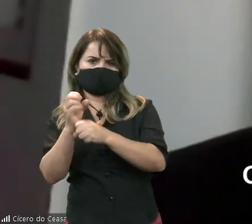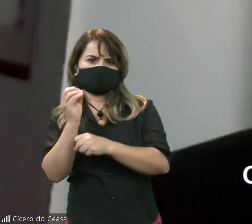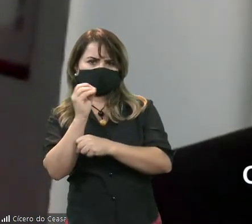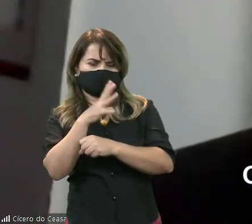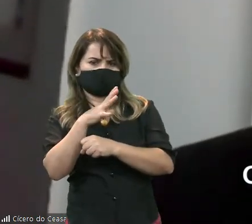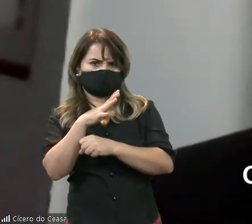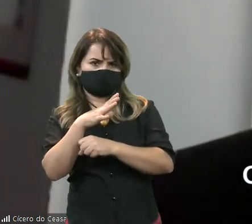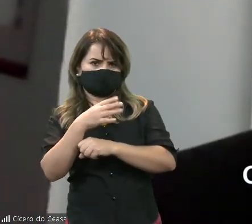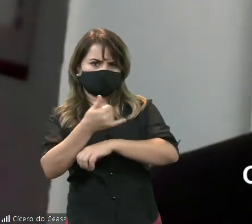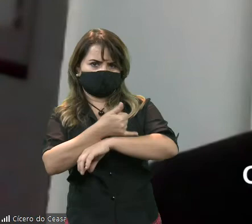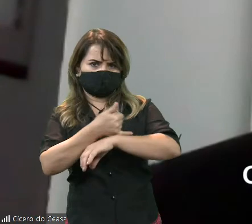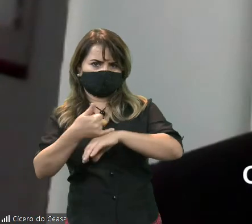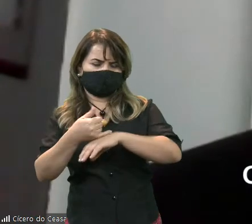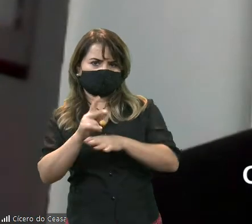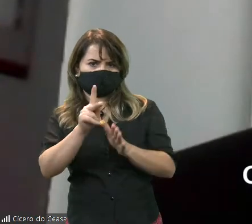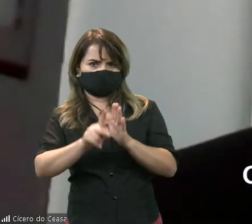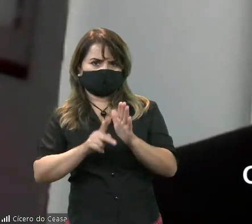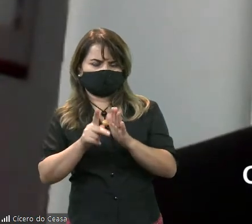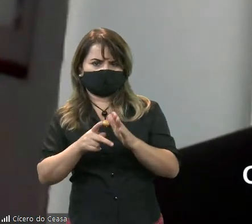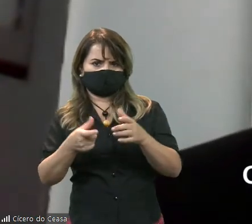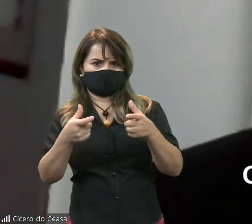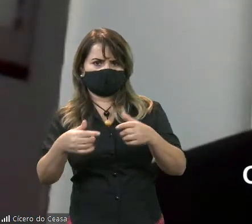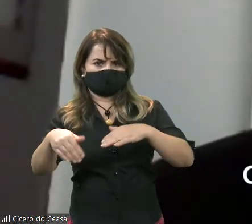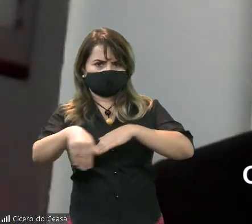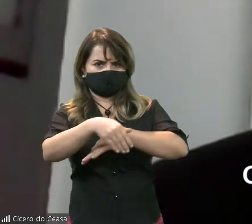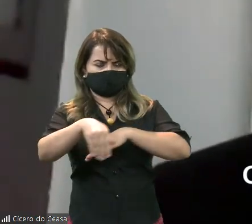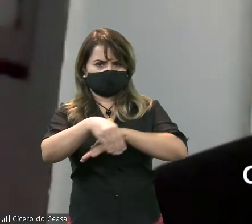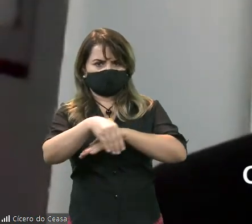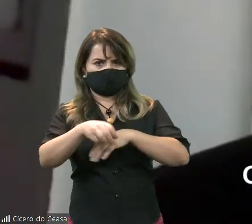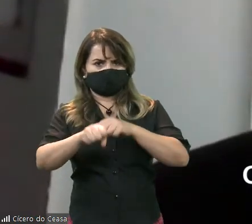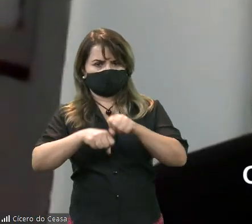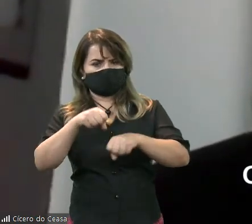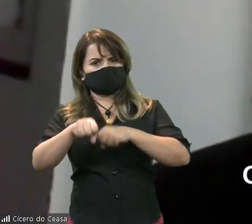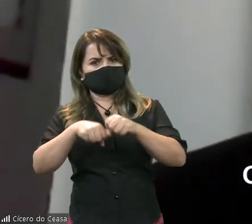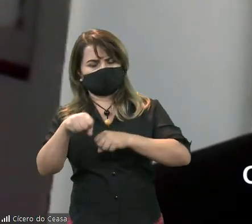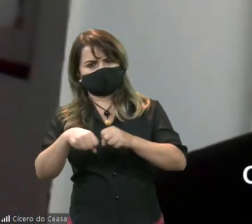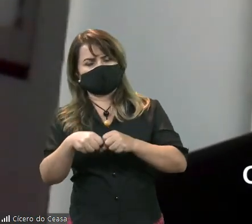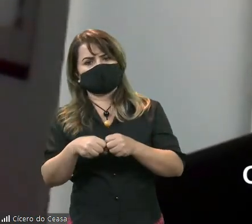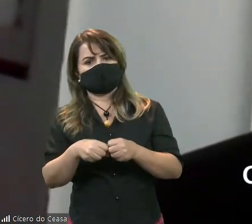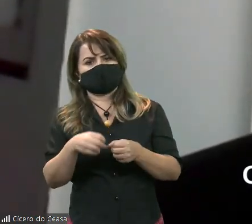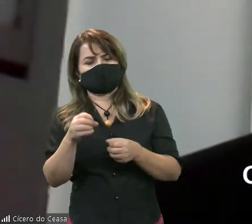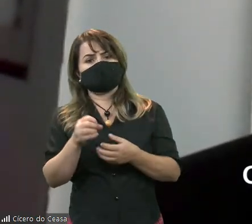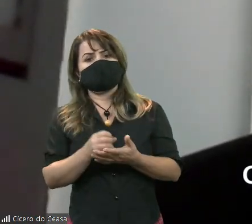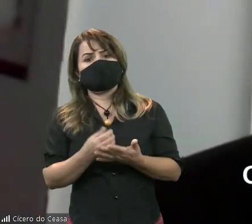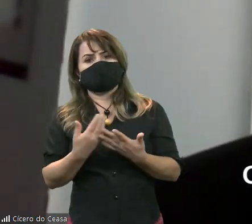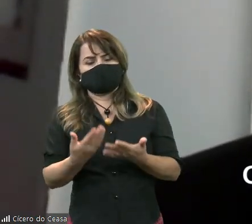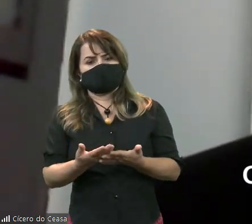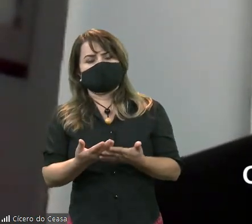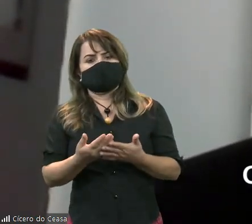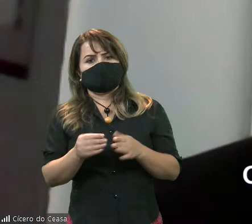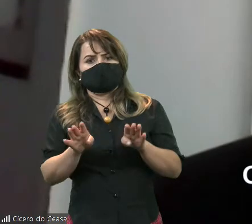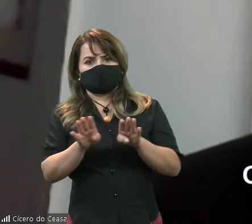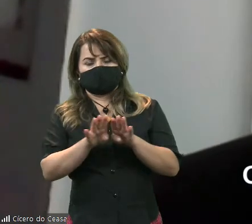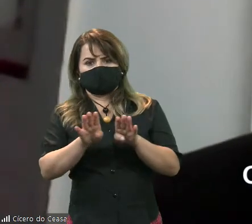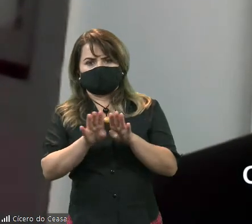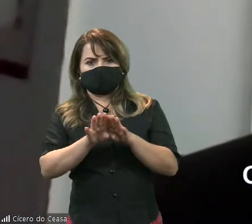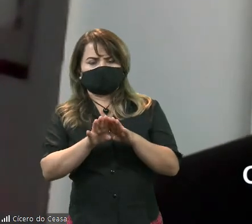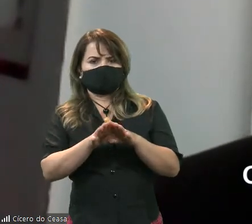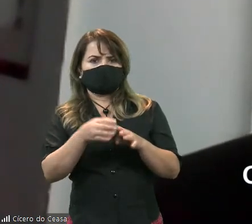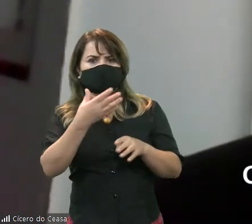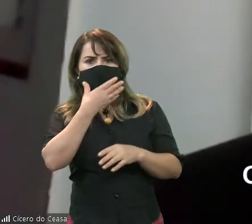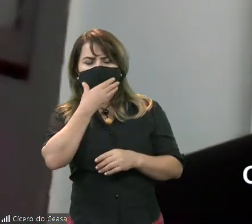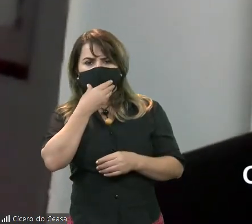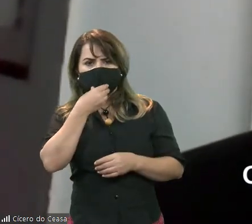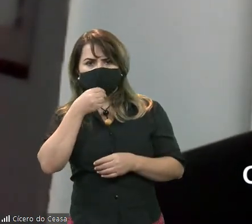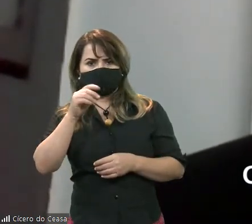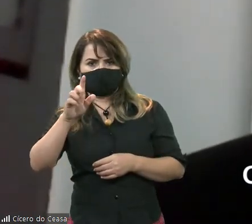trabalho muito importante também do Conselho de Habitação. Aqui eu quero enaltecer o trabalho do Luiz Dias,